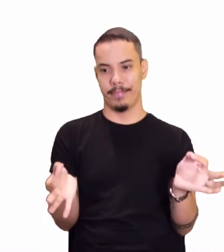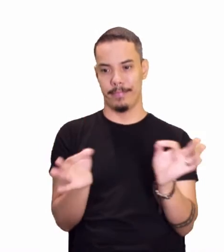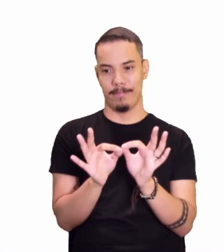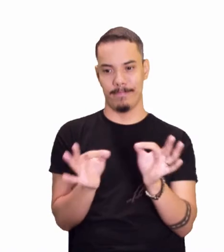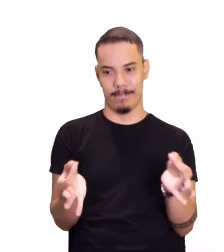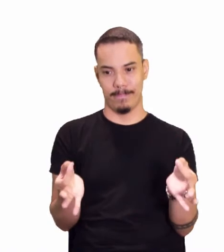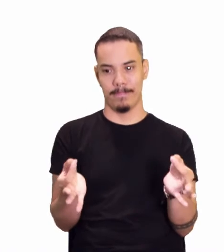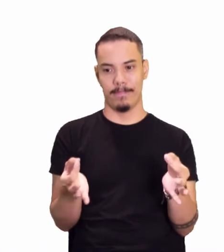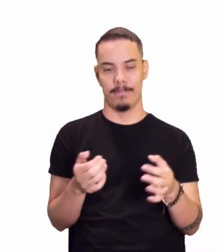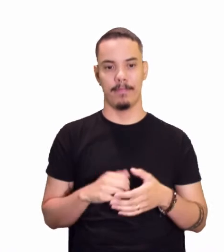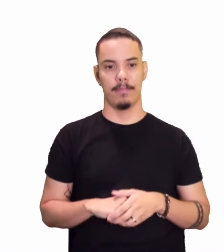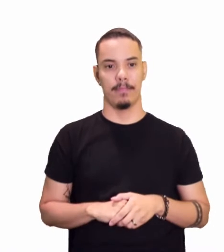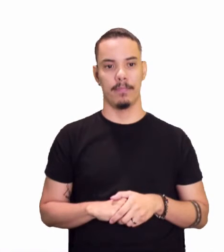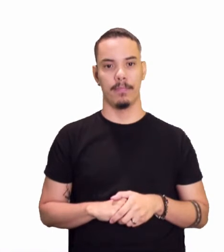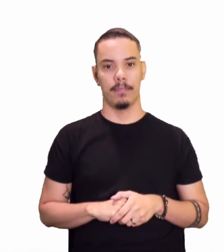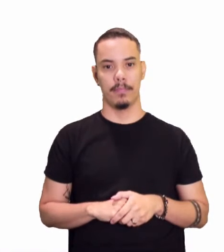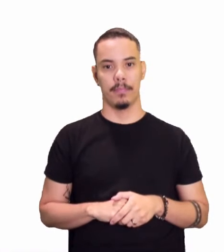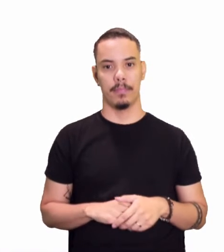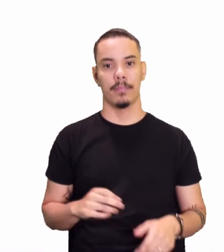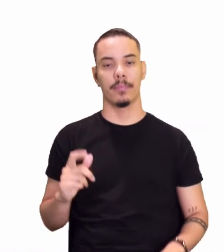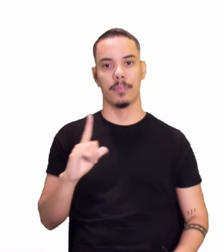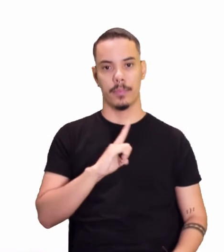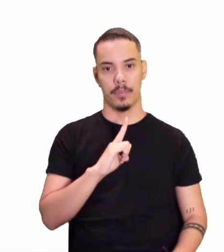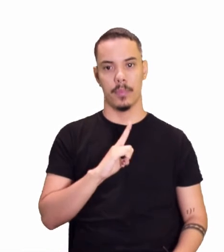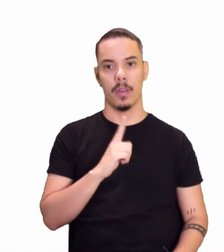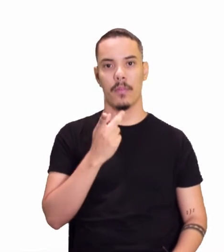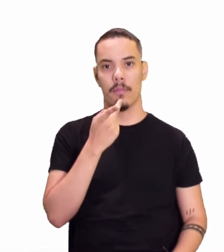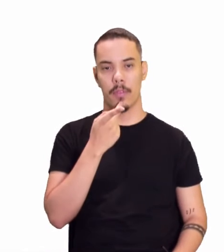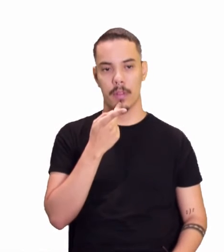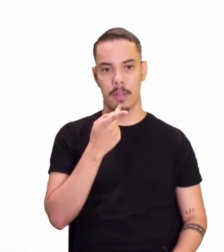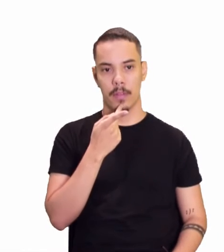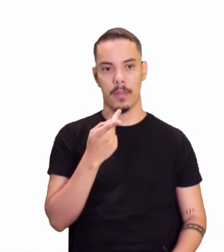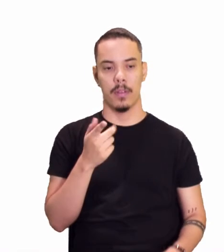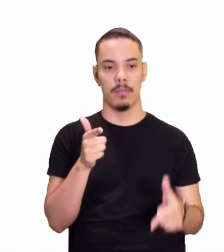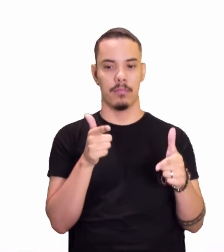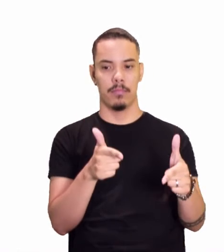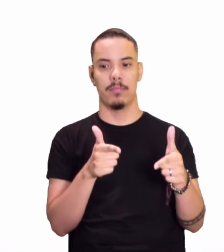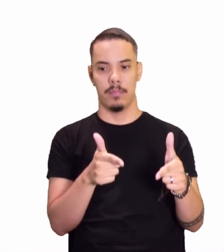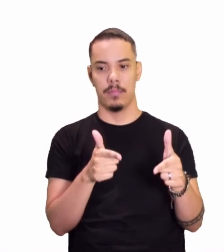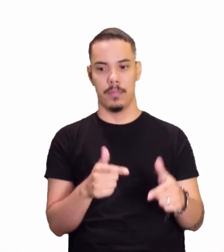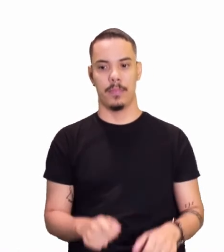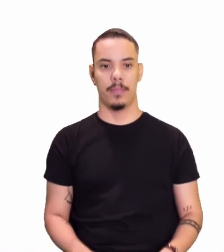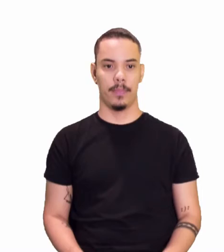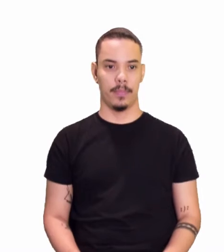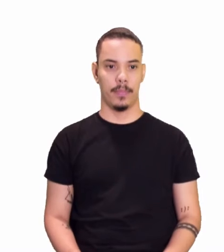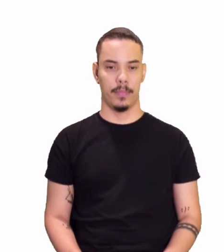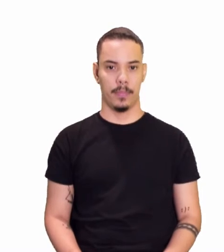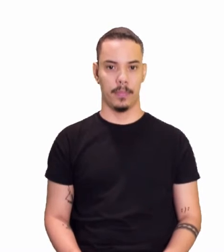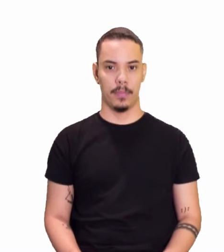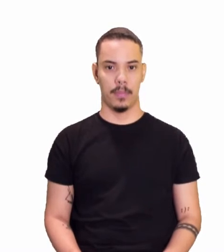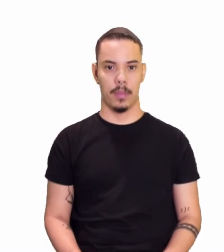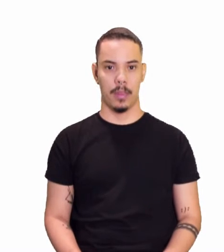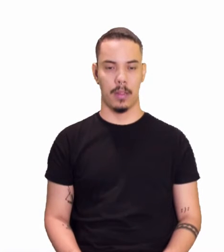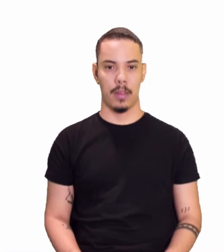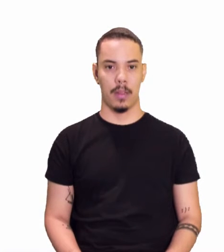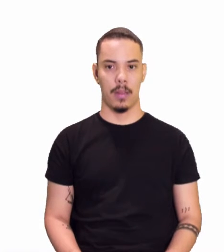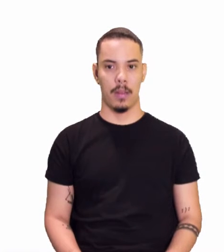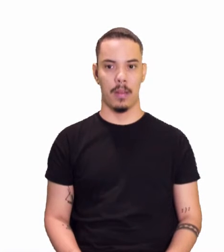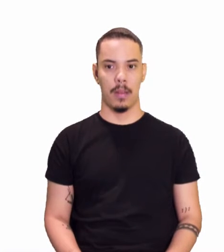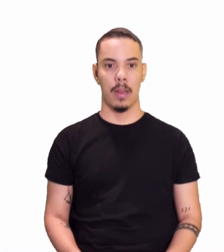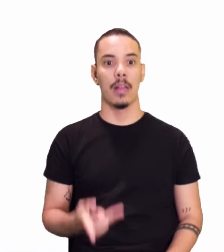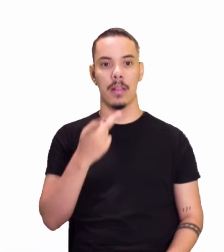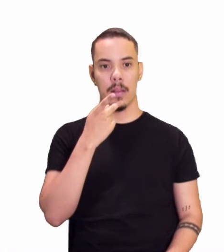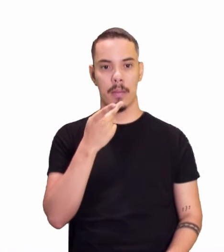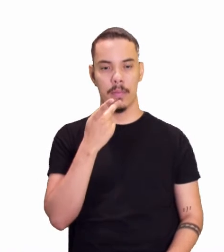né? Tinha até aquela, né, que dizia em sentido aí pejorativo, né? Exatamente, lá dessa